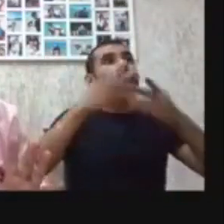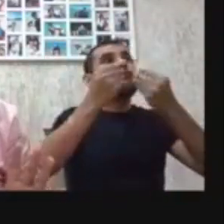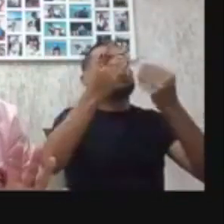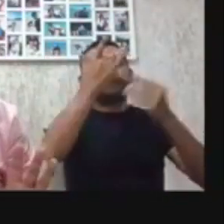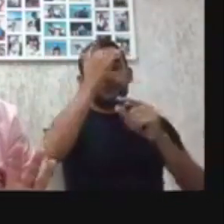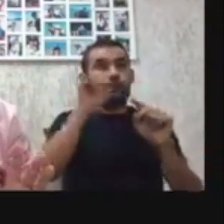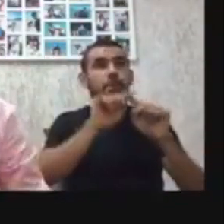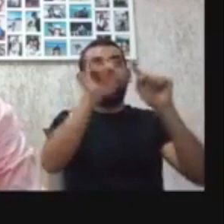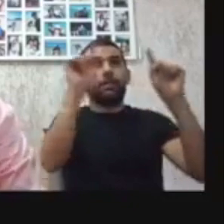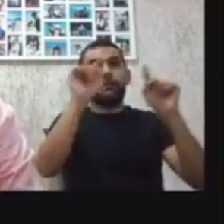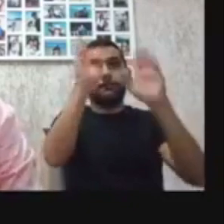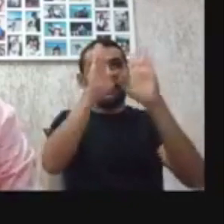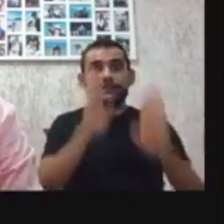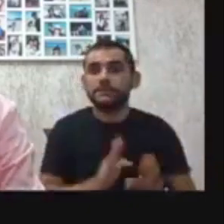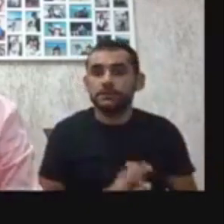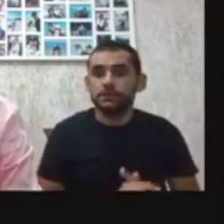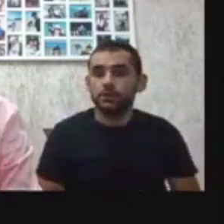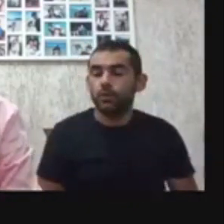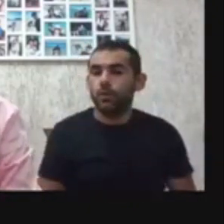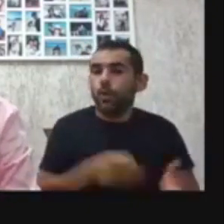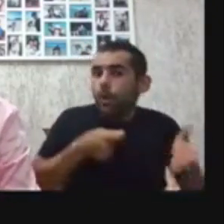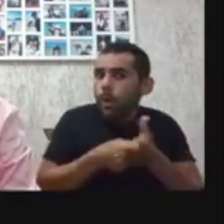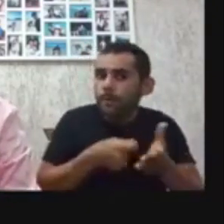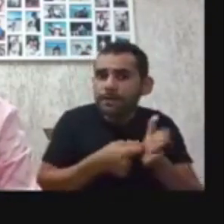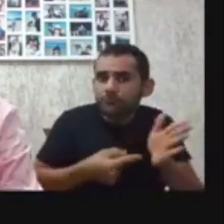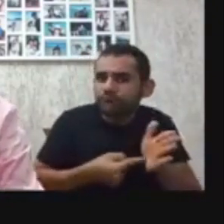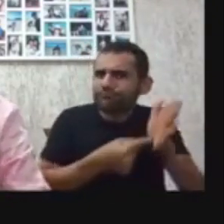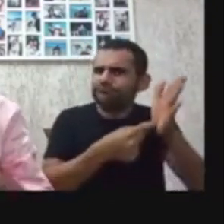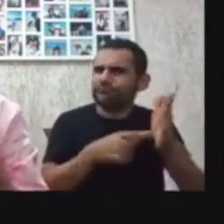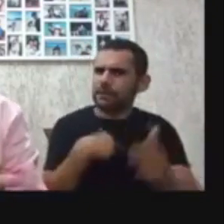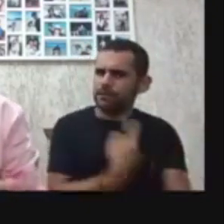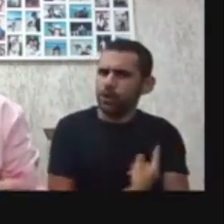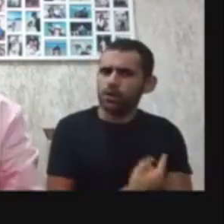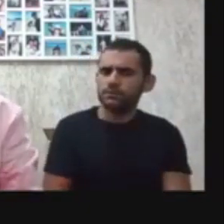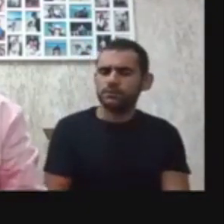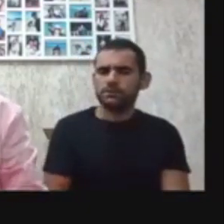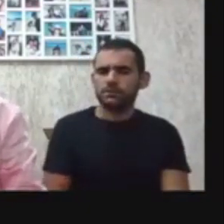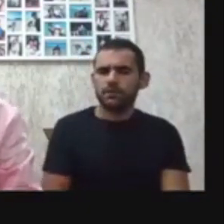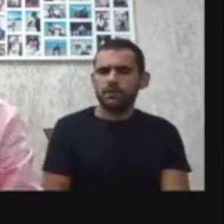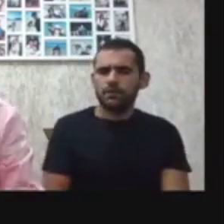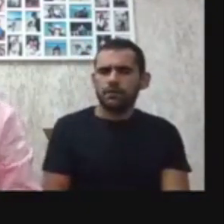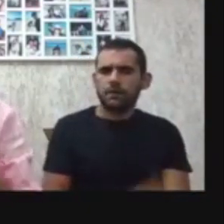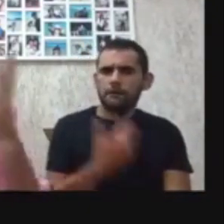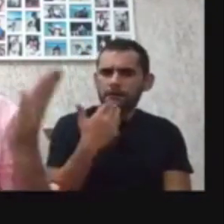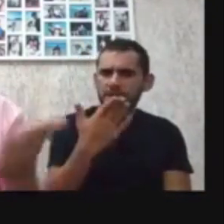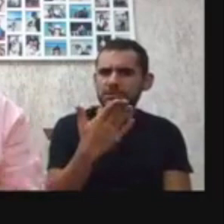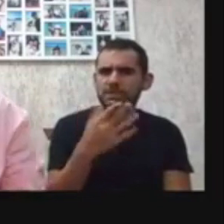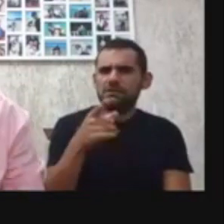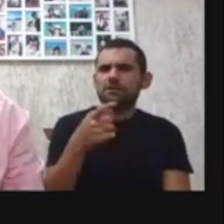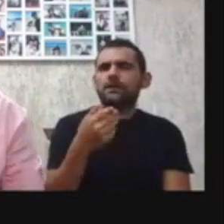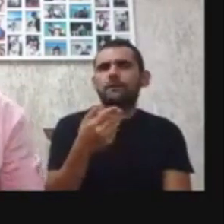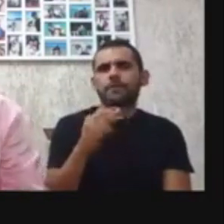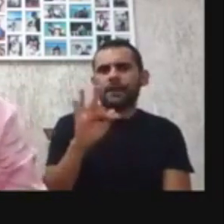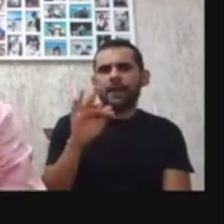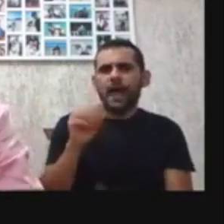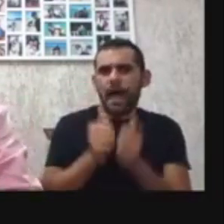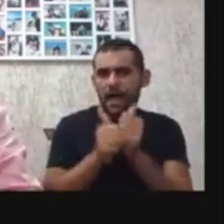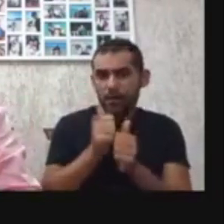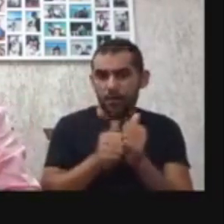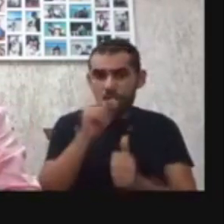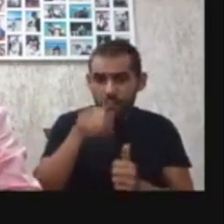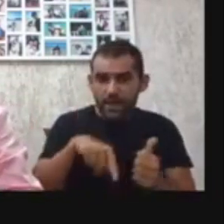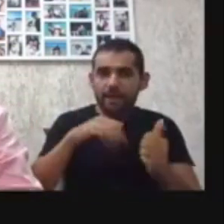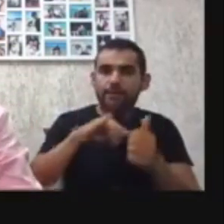aí. Você entendeu? Então, gente, vamos exigir o que é nosso. Ninguém está fazendo favor para você. Você compra pacote de arroz, você está pagando